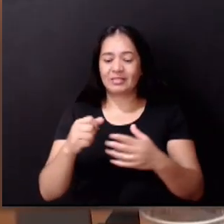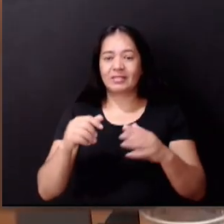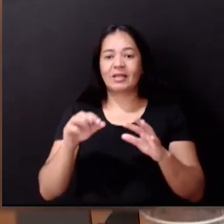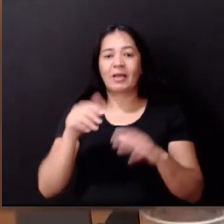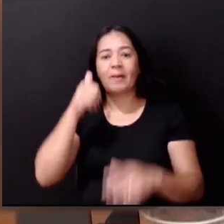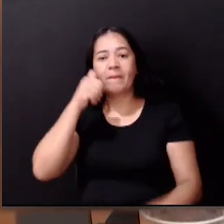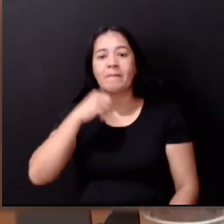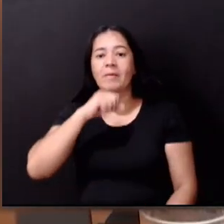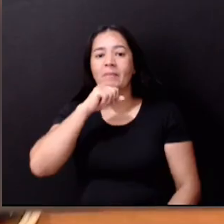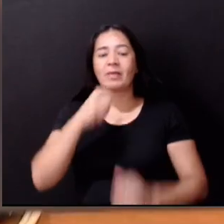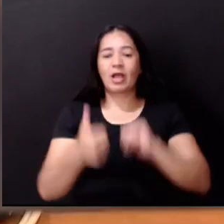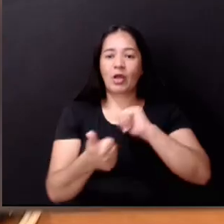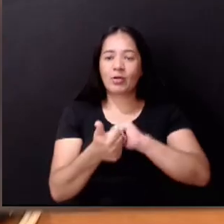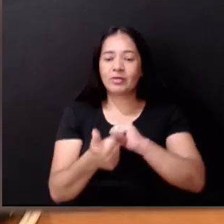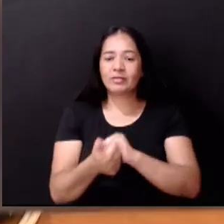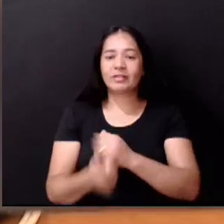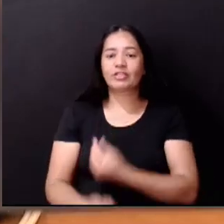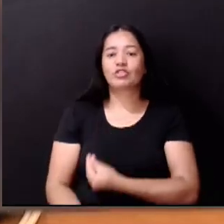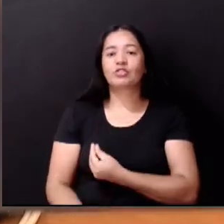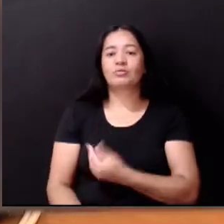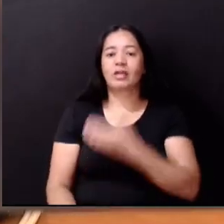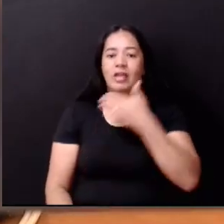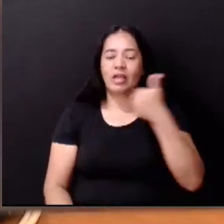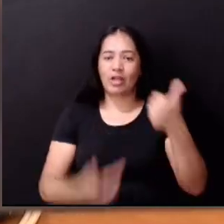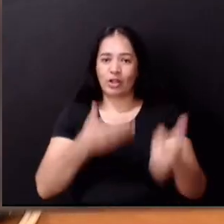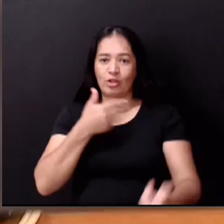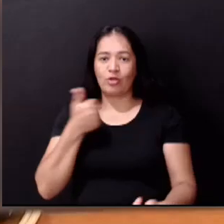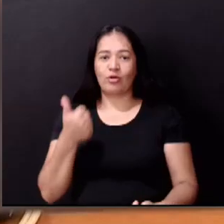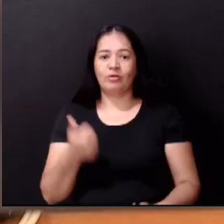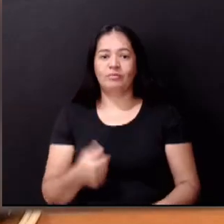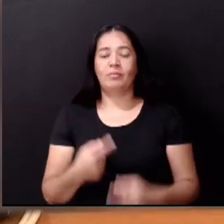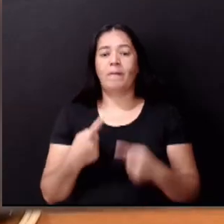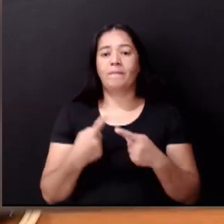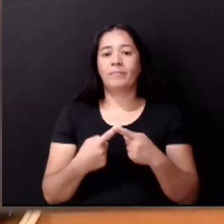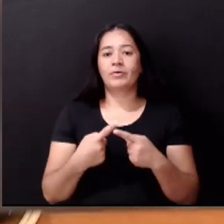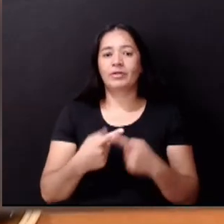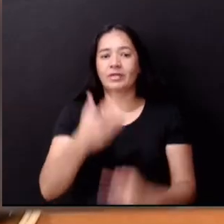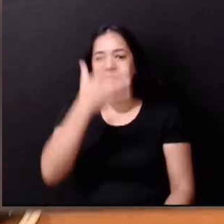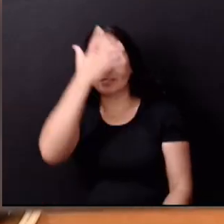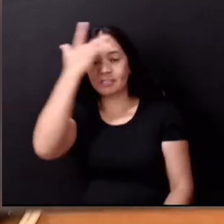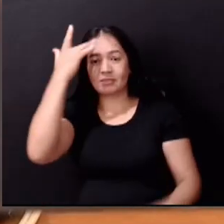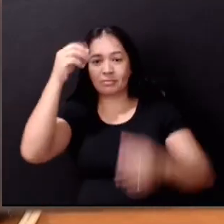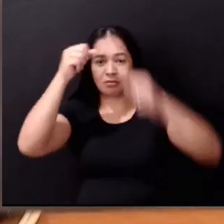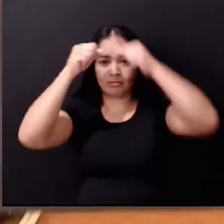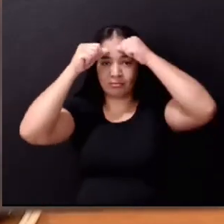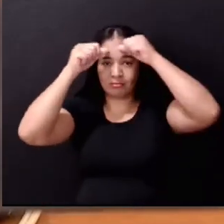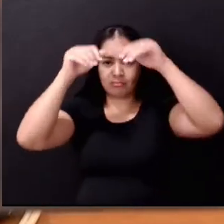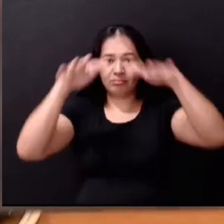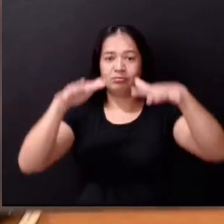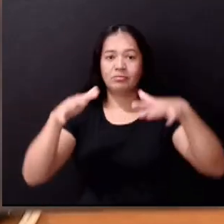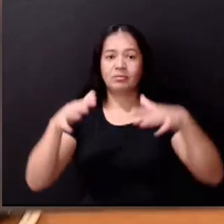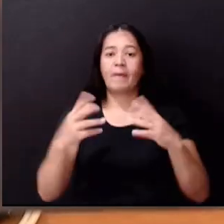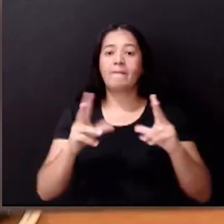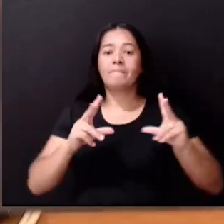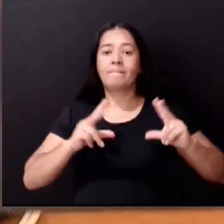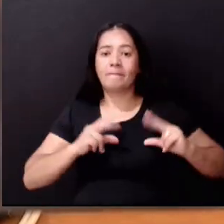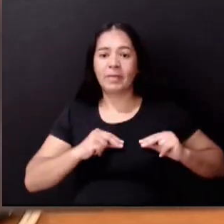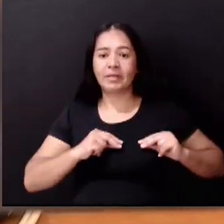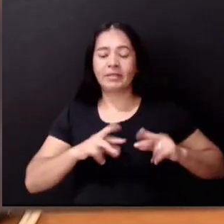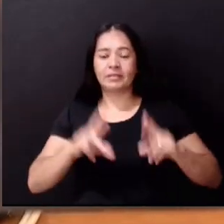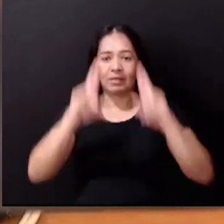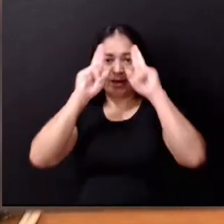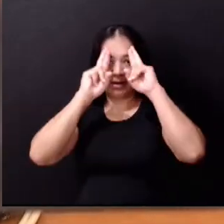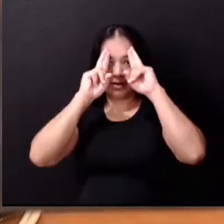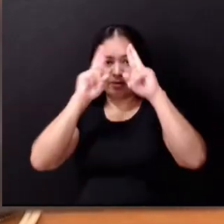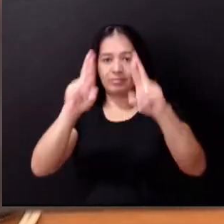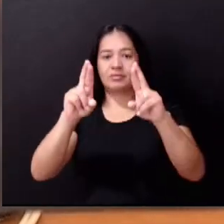dos autistas seja melhor. E as pessoas com transtorno do espectro autista merecem respeito. Elas